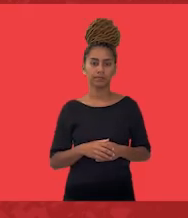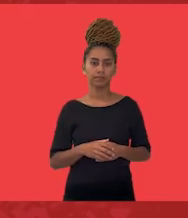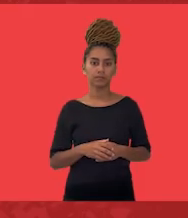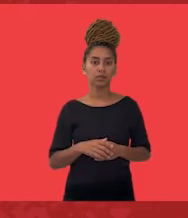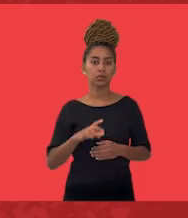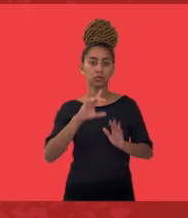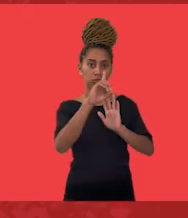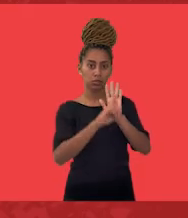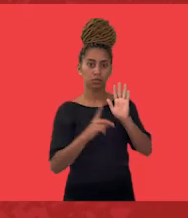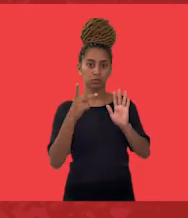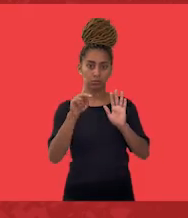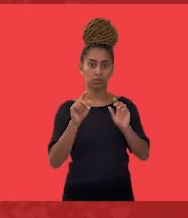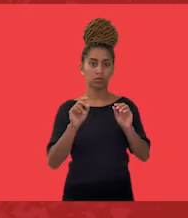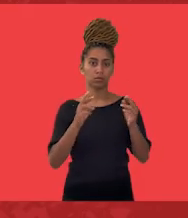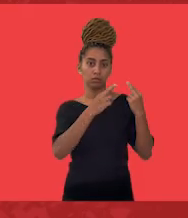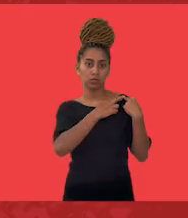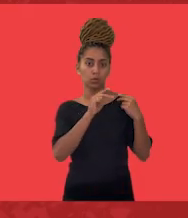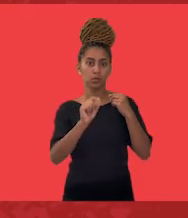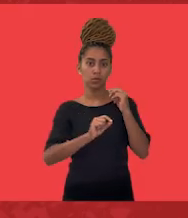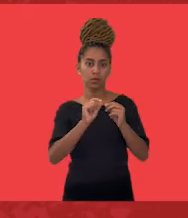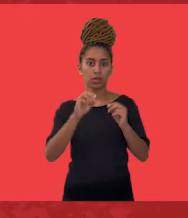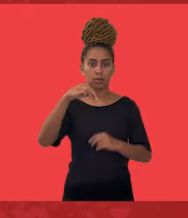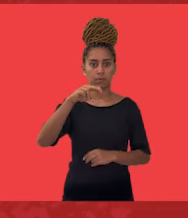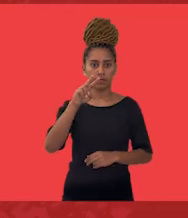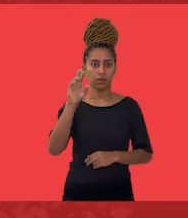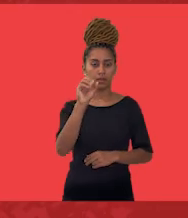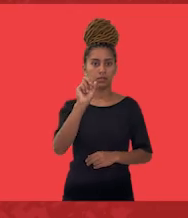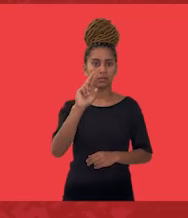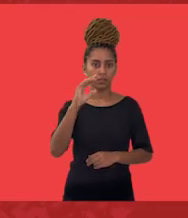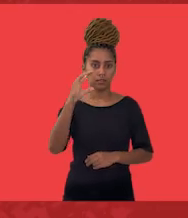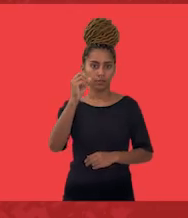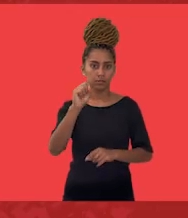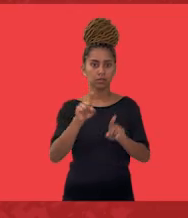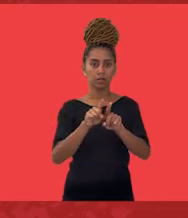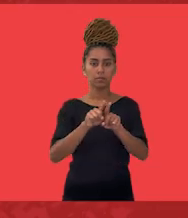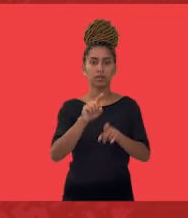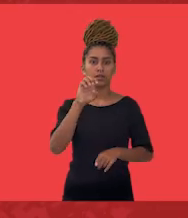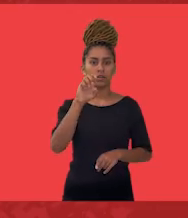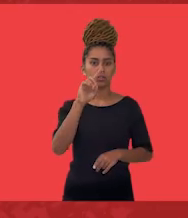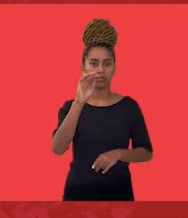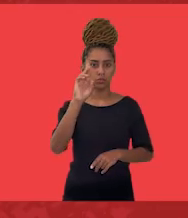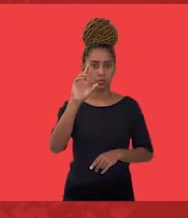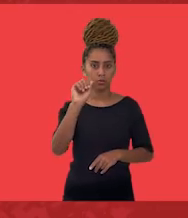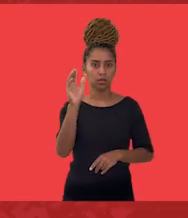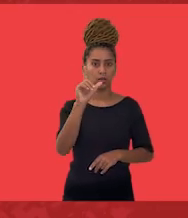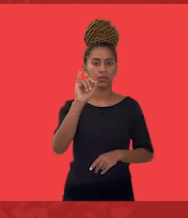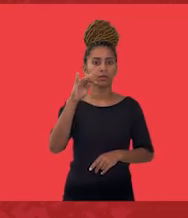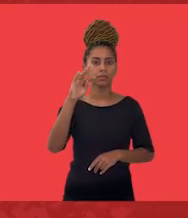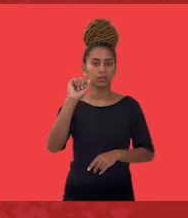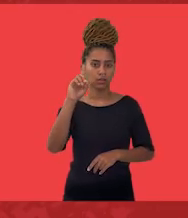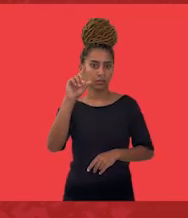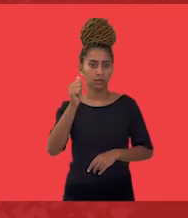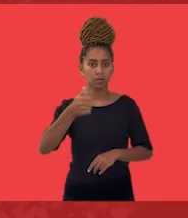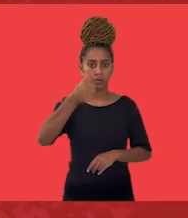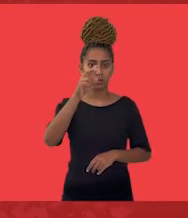liga todas, por baixo de seus pés. Todos os direitos dessa edição reservados à